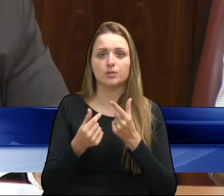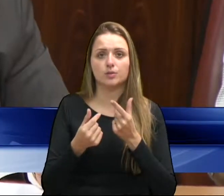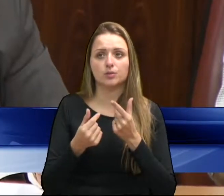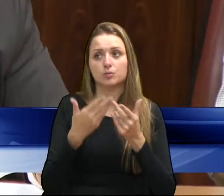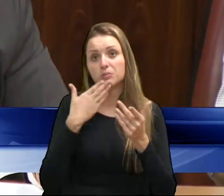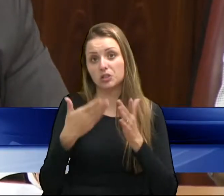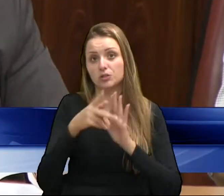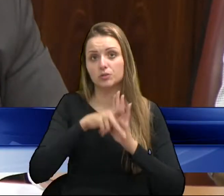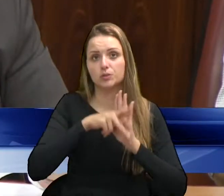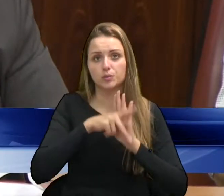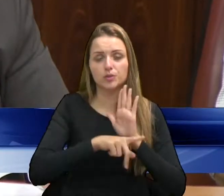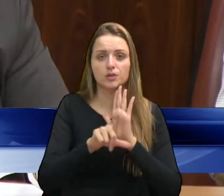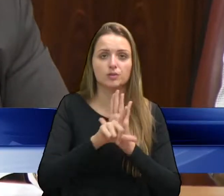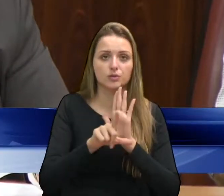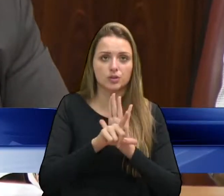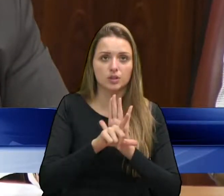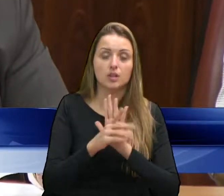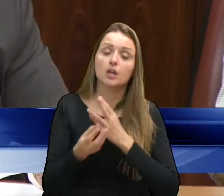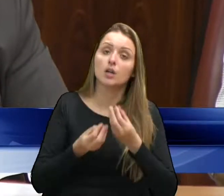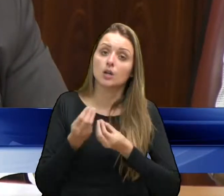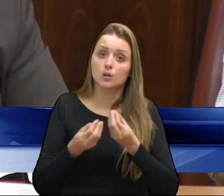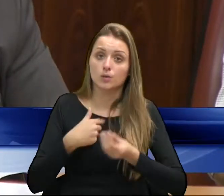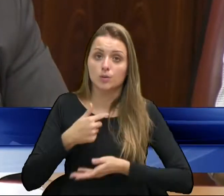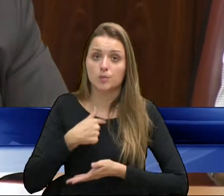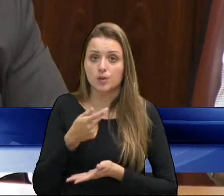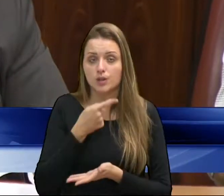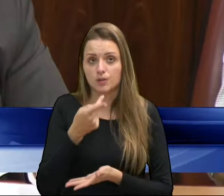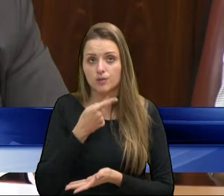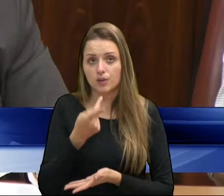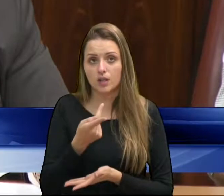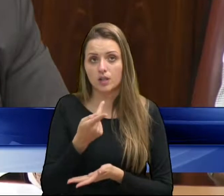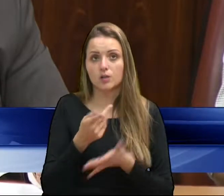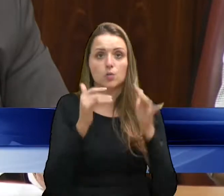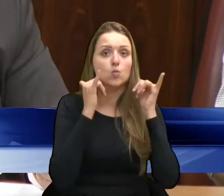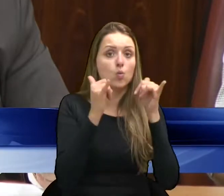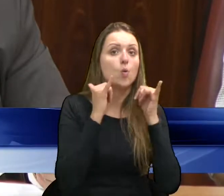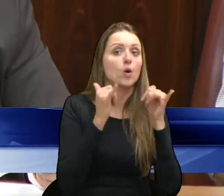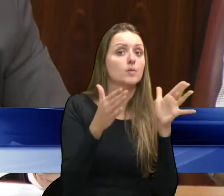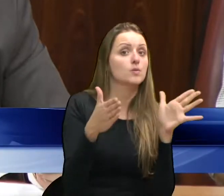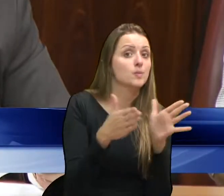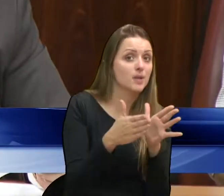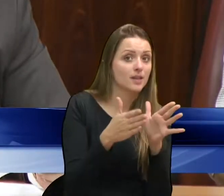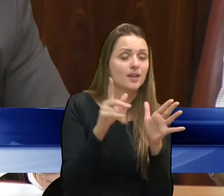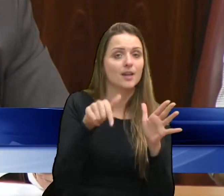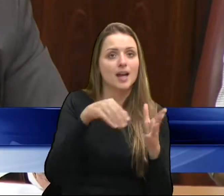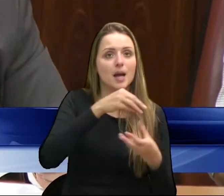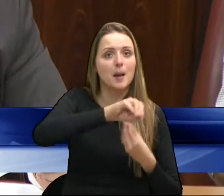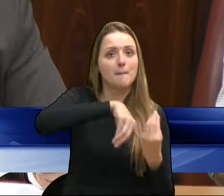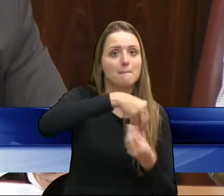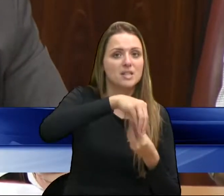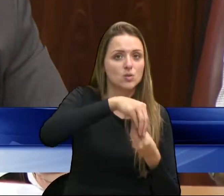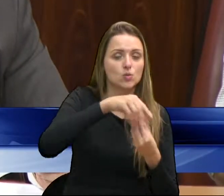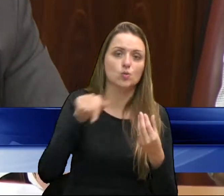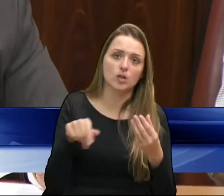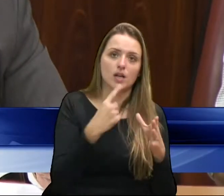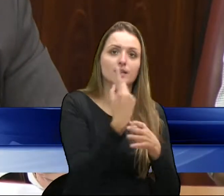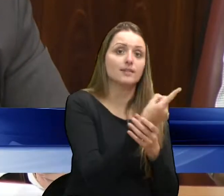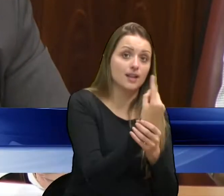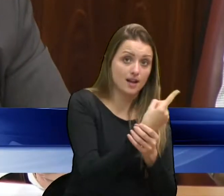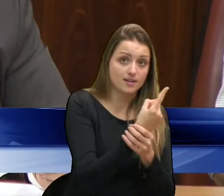isso. Como eu digo, o táxi lotação ele é de origem mista, do táxi e do